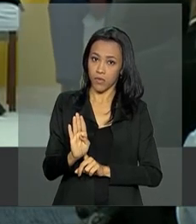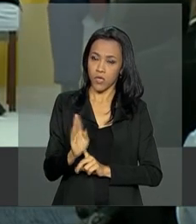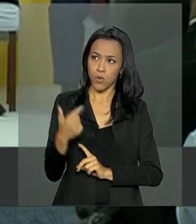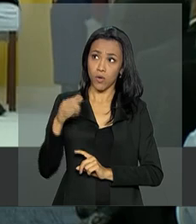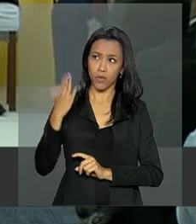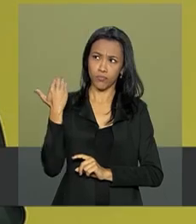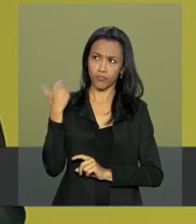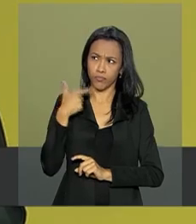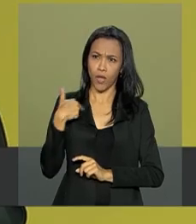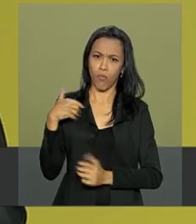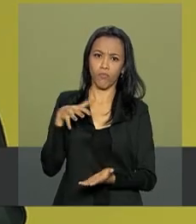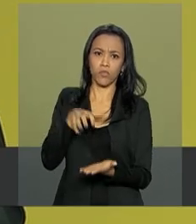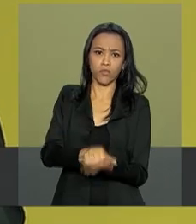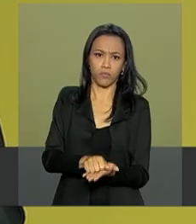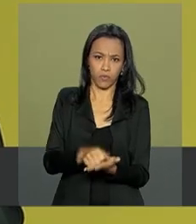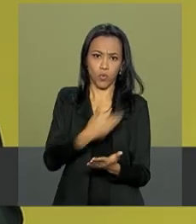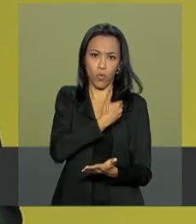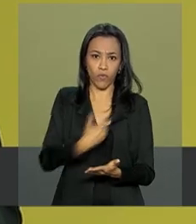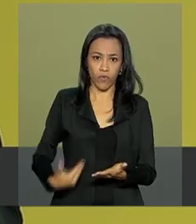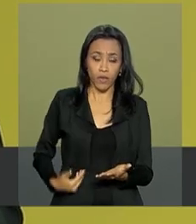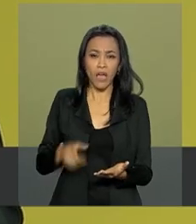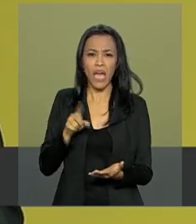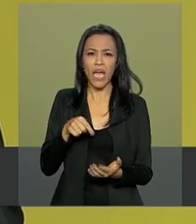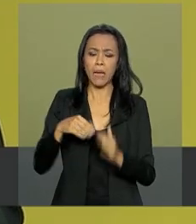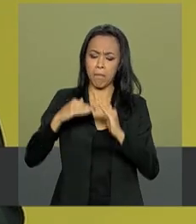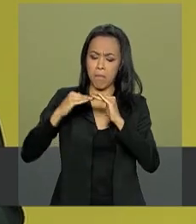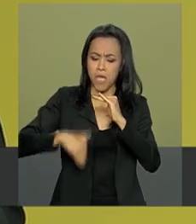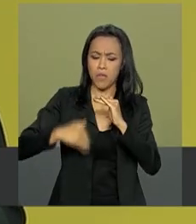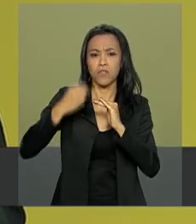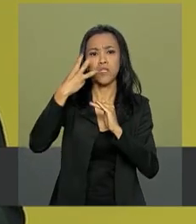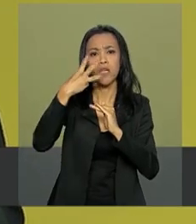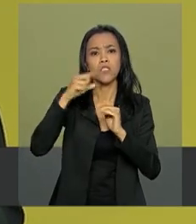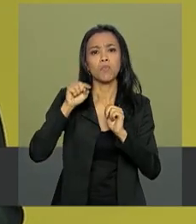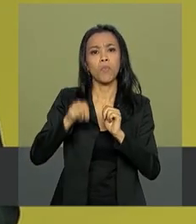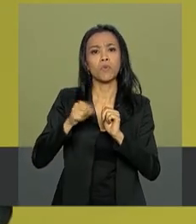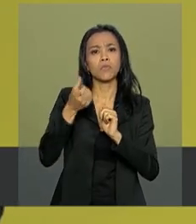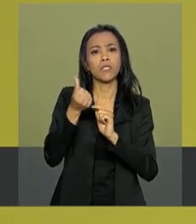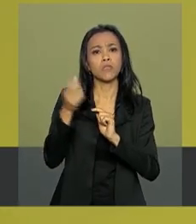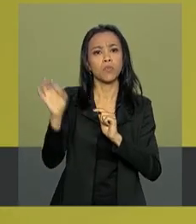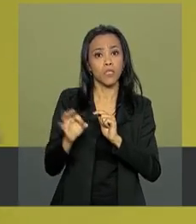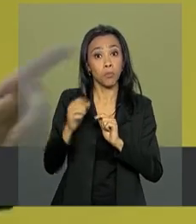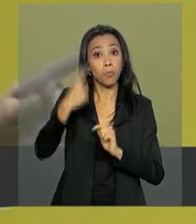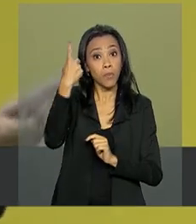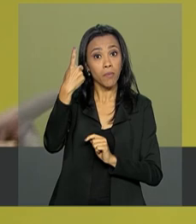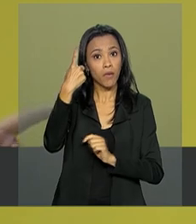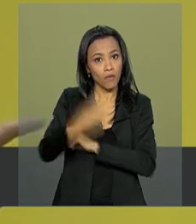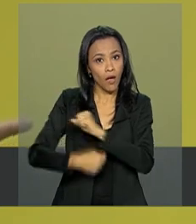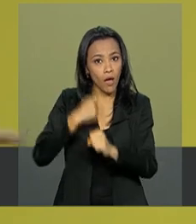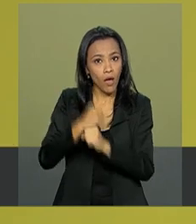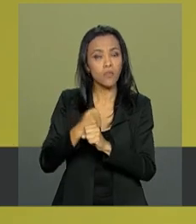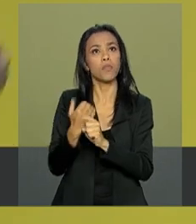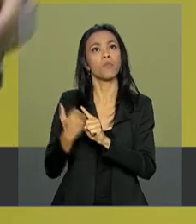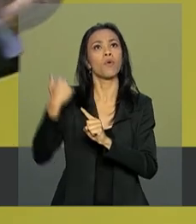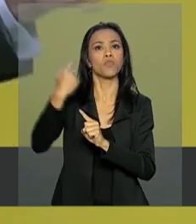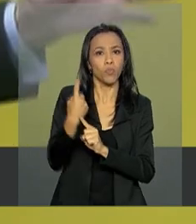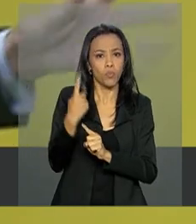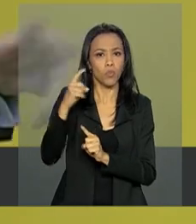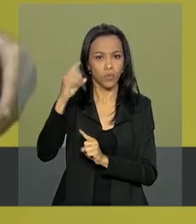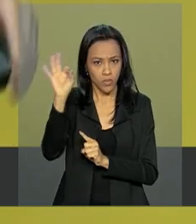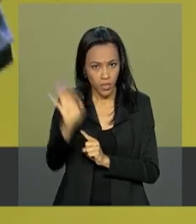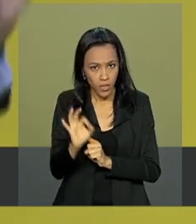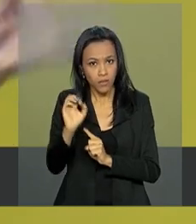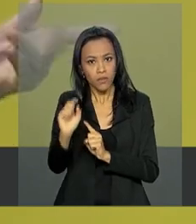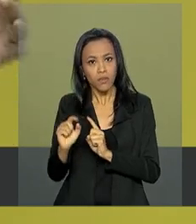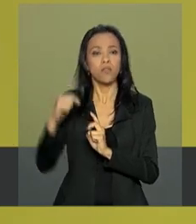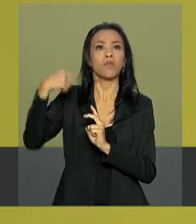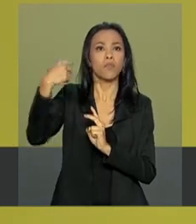no governo, o PIB anterior era de menos 3,6%. Logo no primeiro ano, nós fomos a 1%, e agora mais,